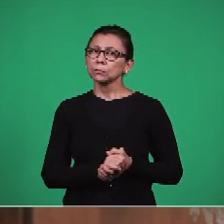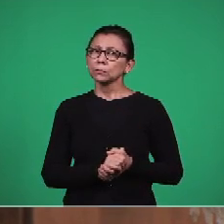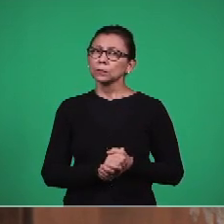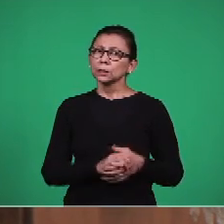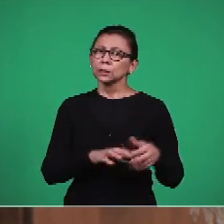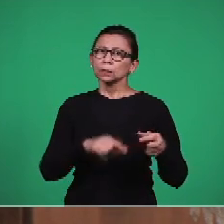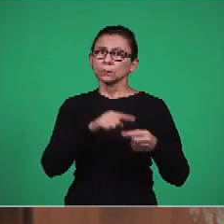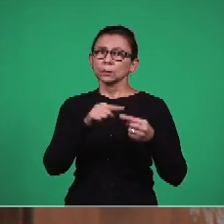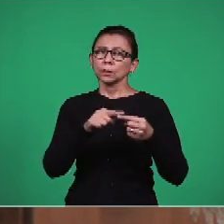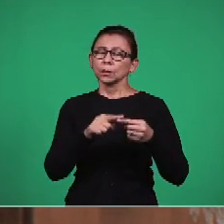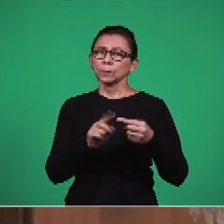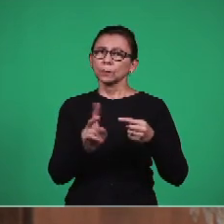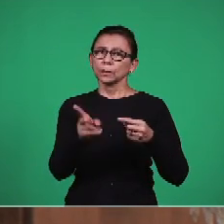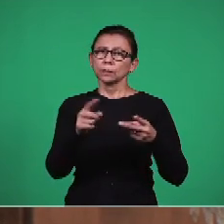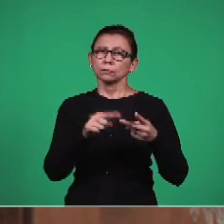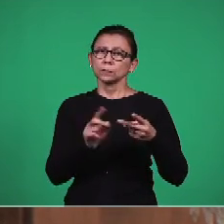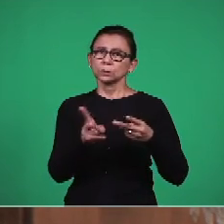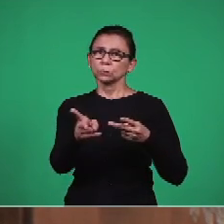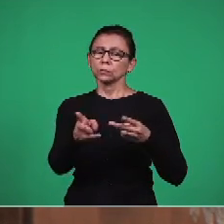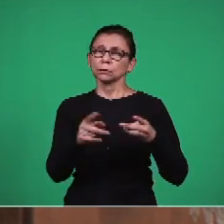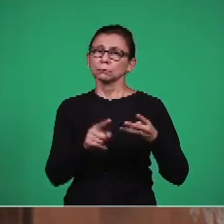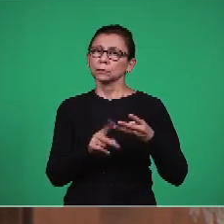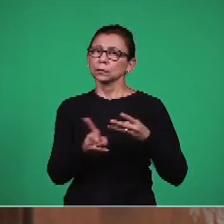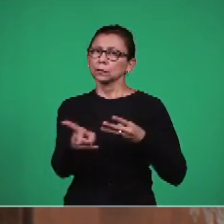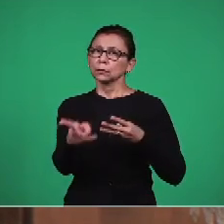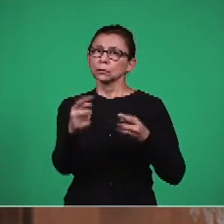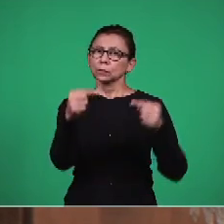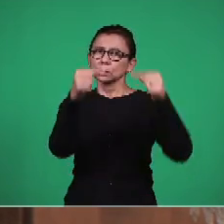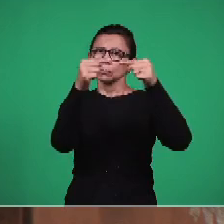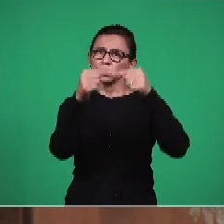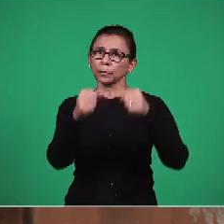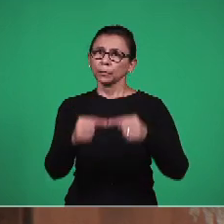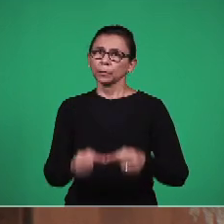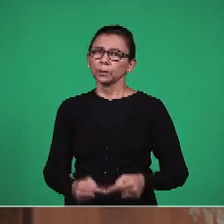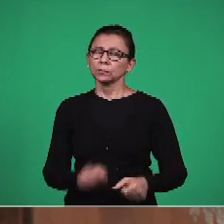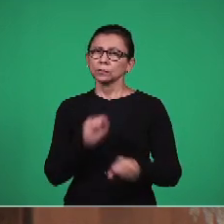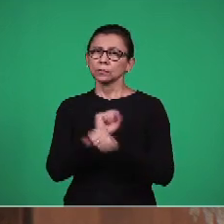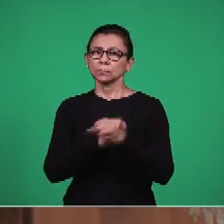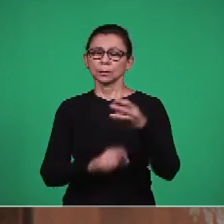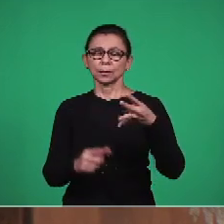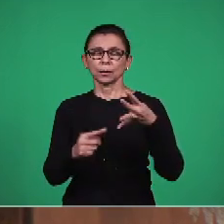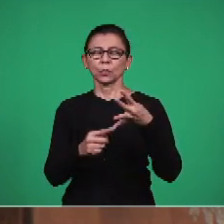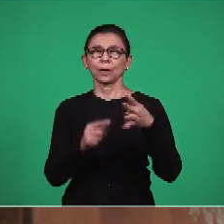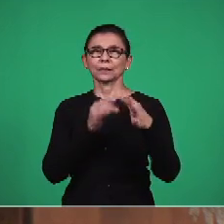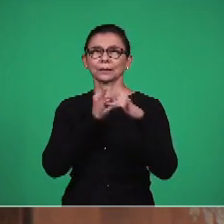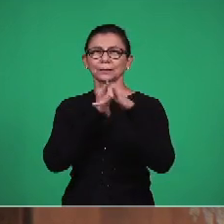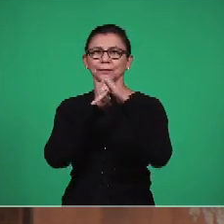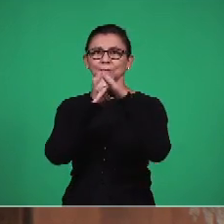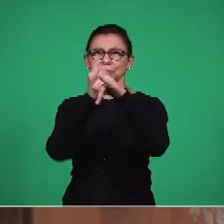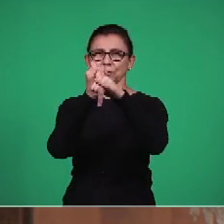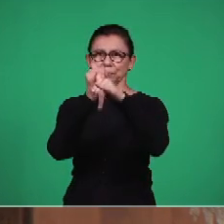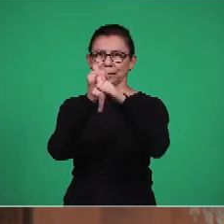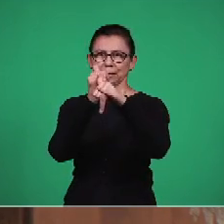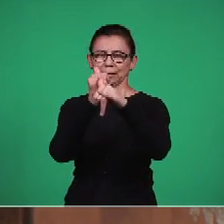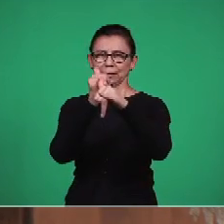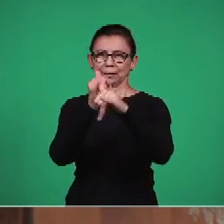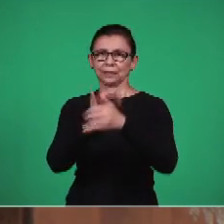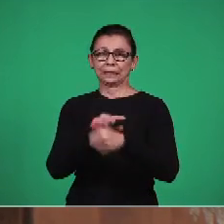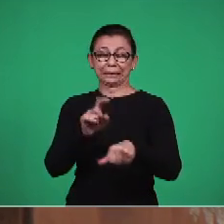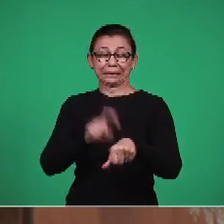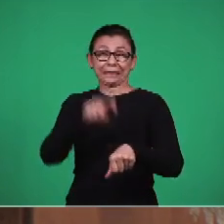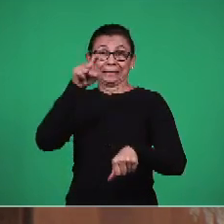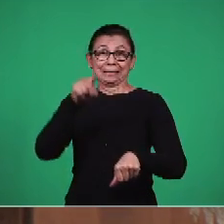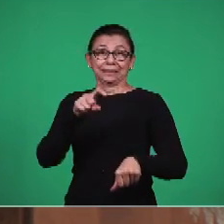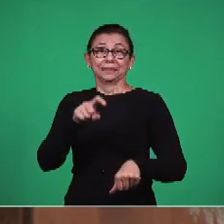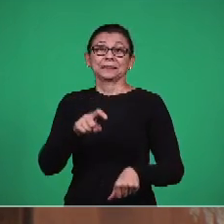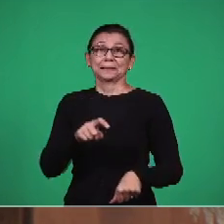terceira. Agora estamos aguardando a quarta trombeta. Assim, meus irmãos, estamos em cima da hora,